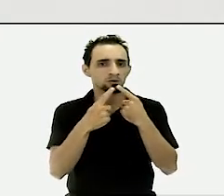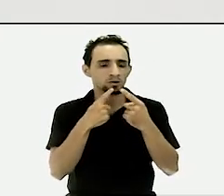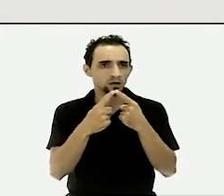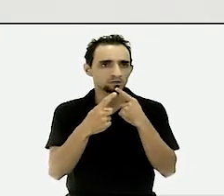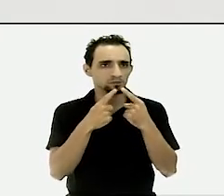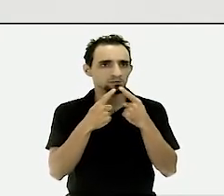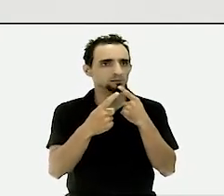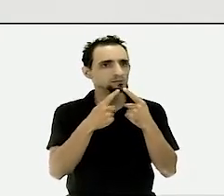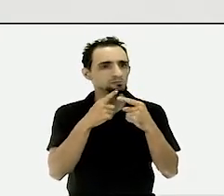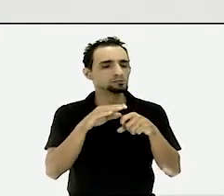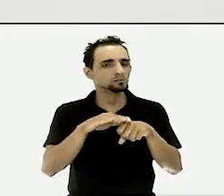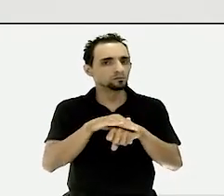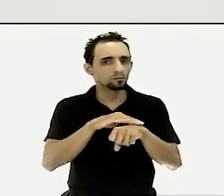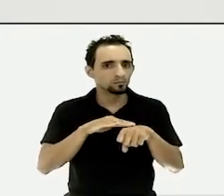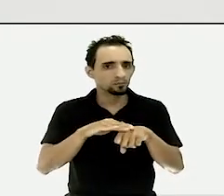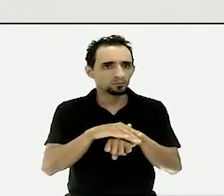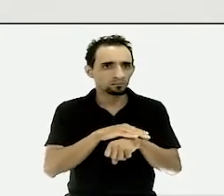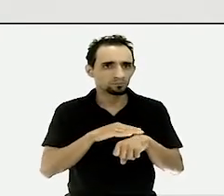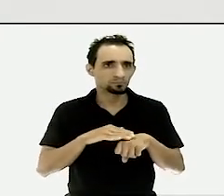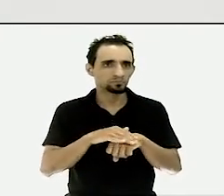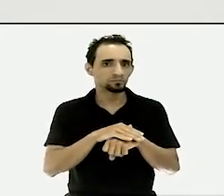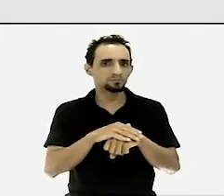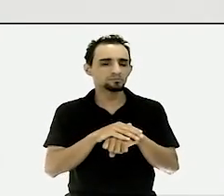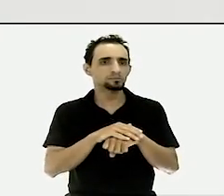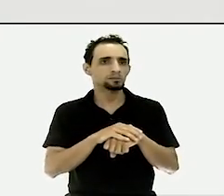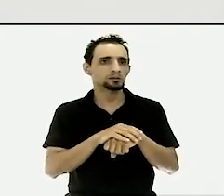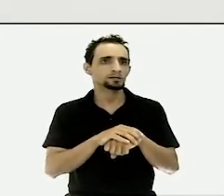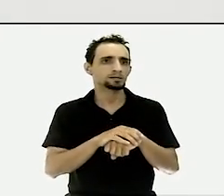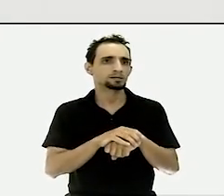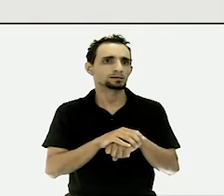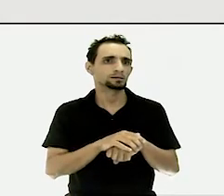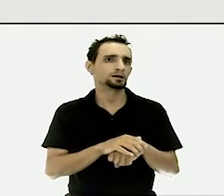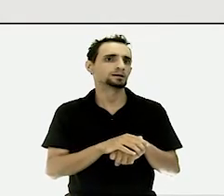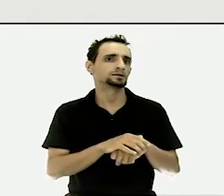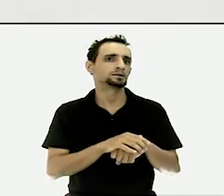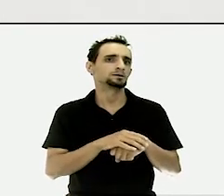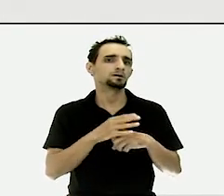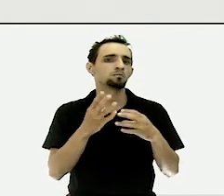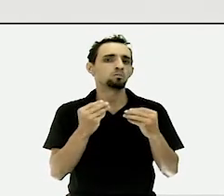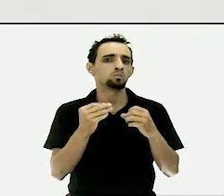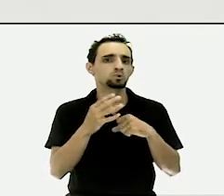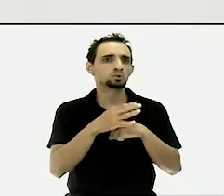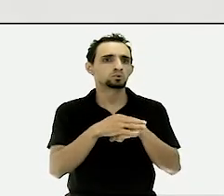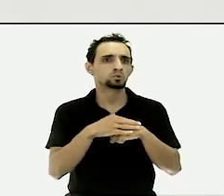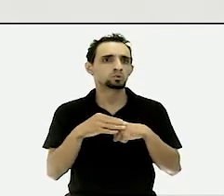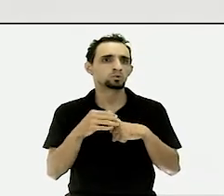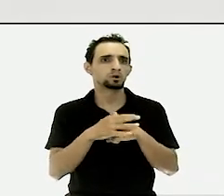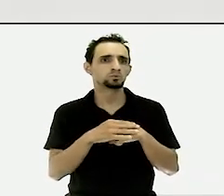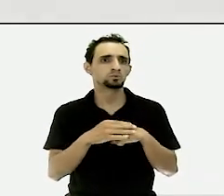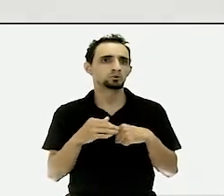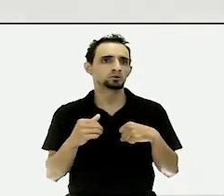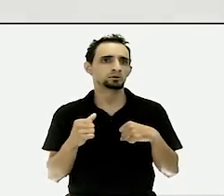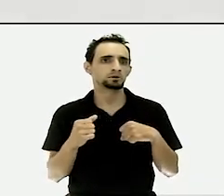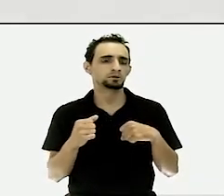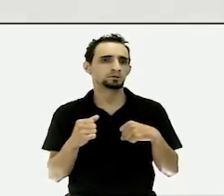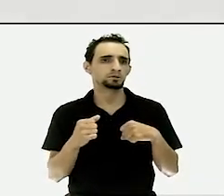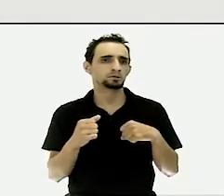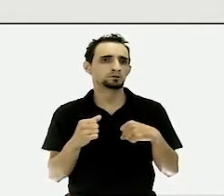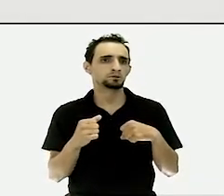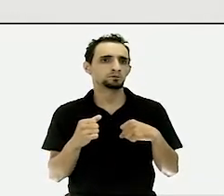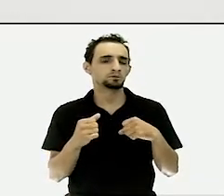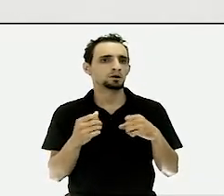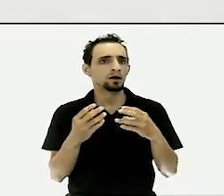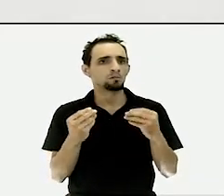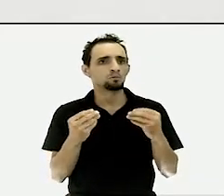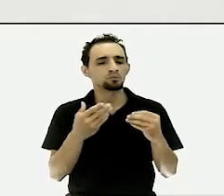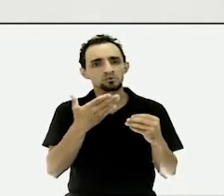aí, fica um ano namorando, quando a moça não quer mais namorar o cara quer matar a menina. Que isso? Onde eu vou parar? A sociedade vai parar que